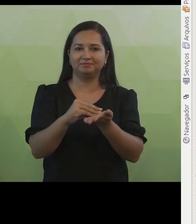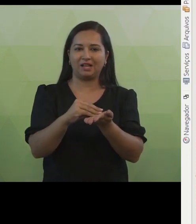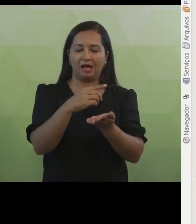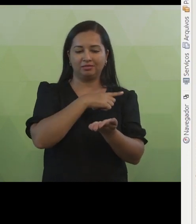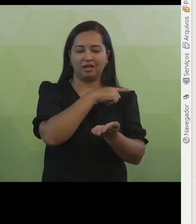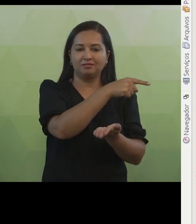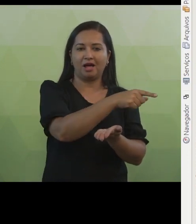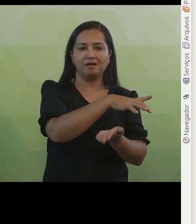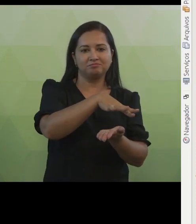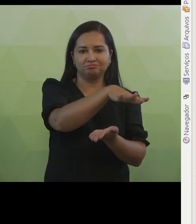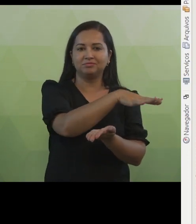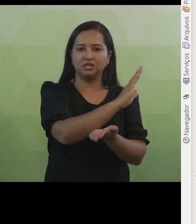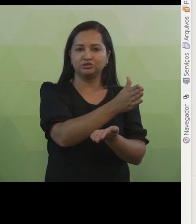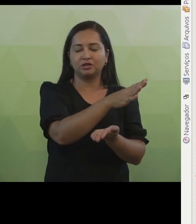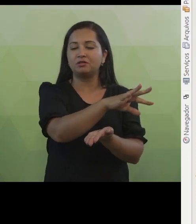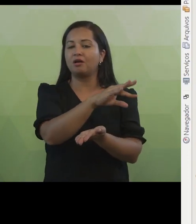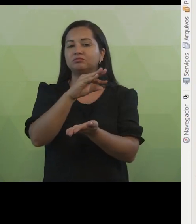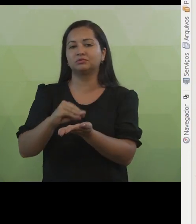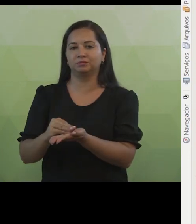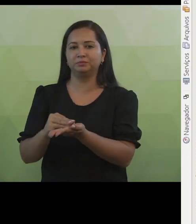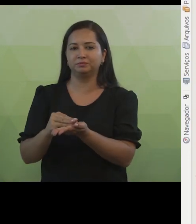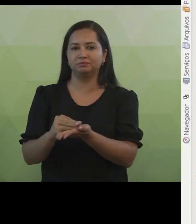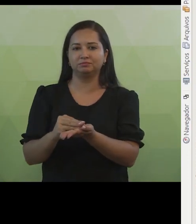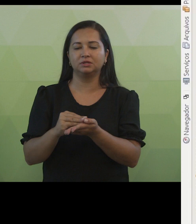a superclasse.